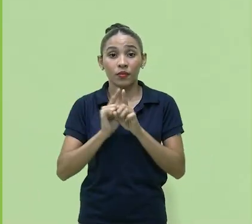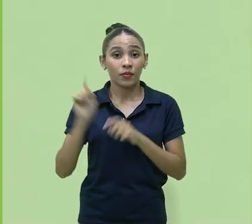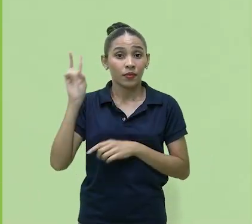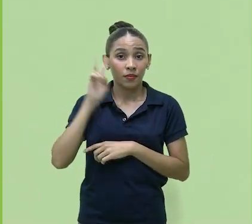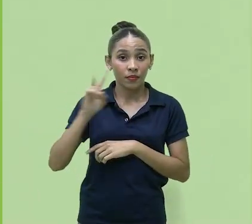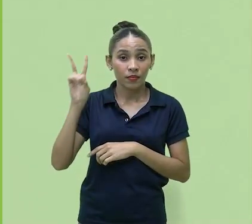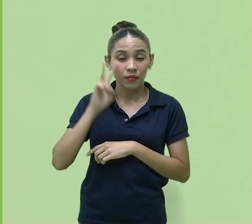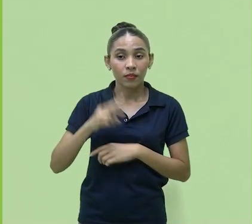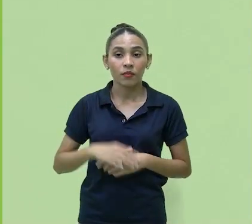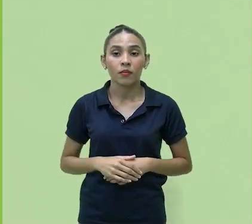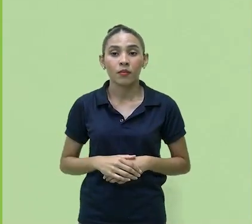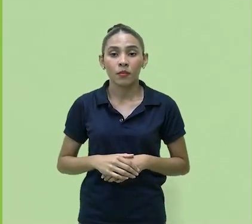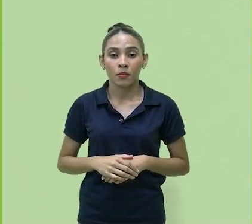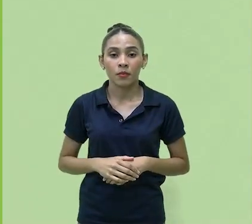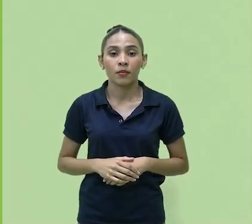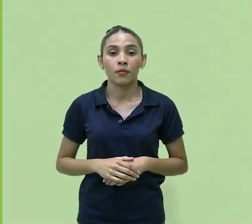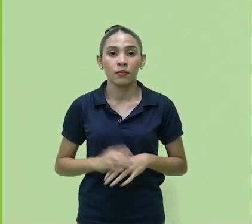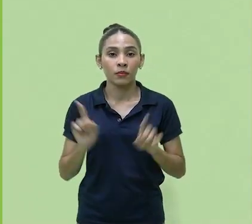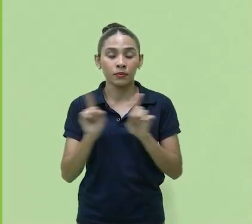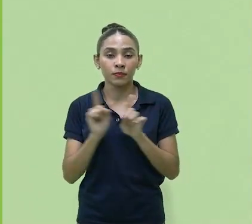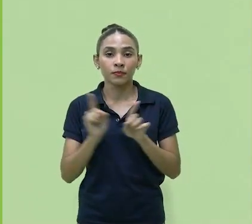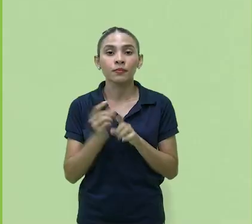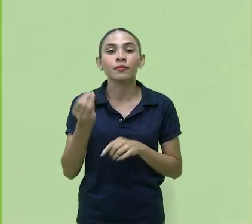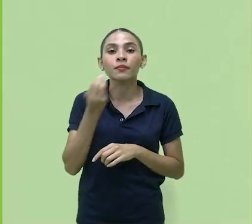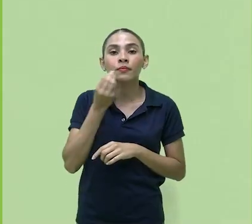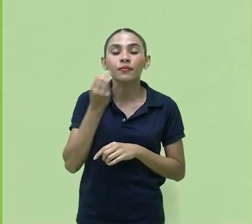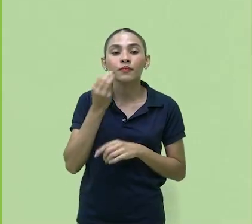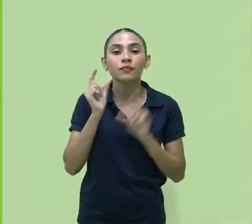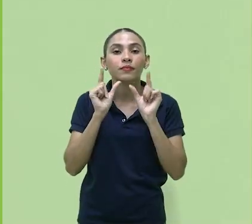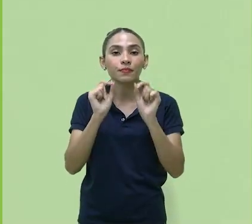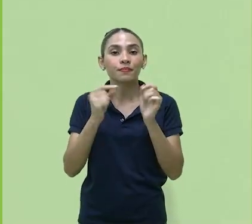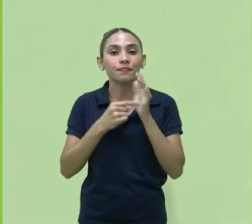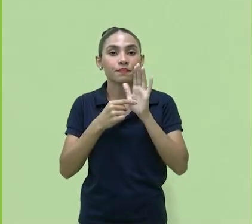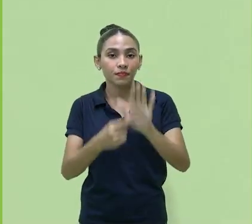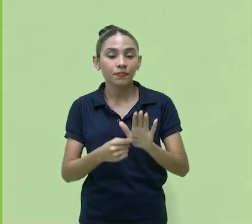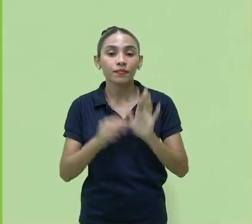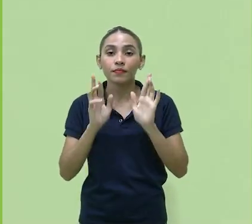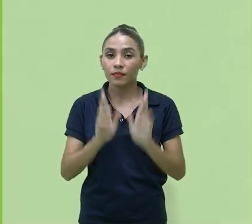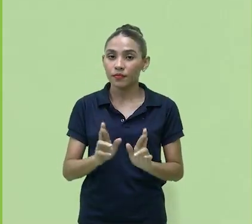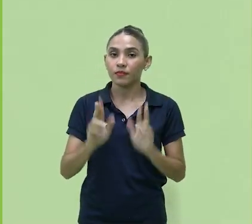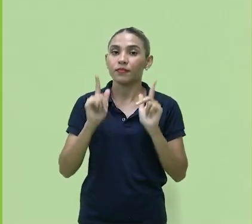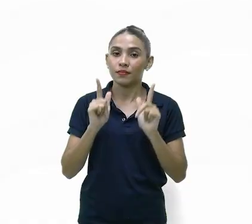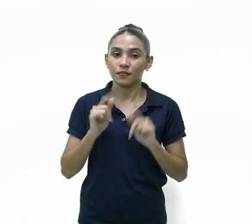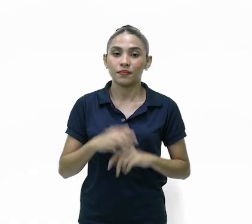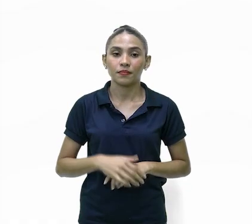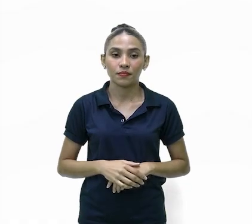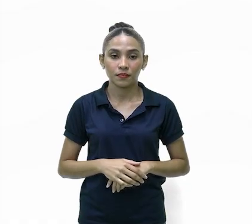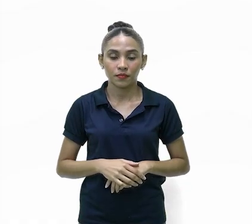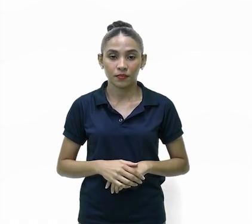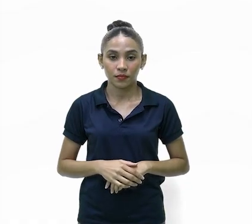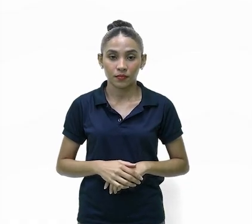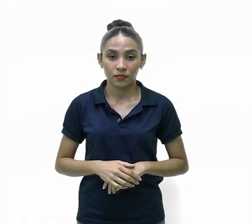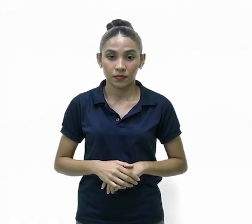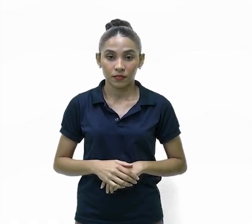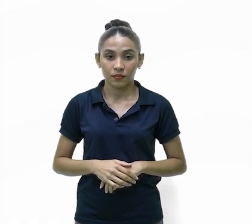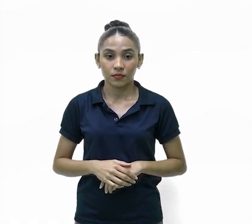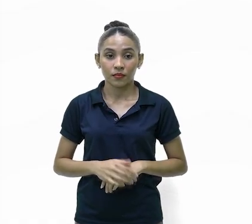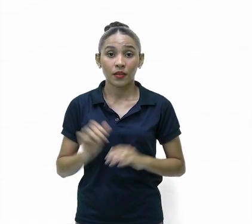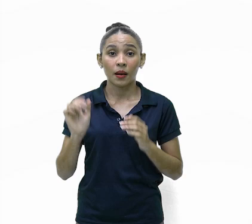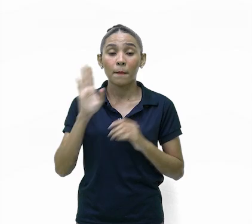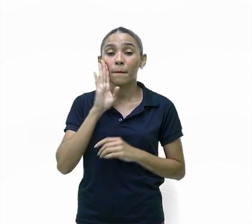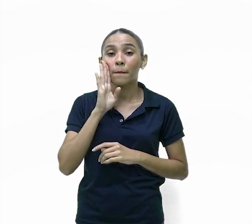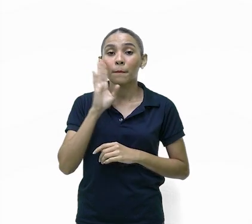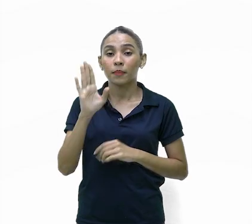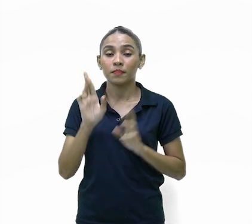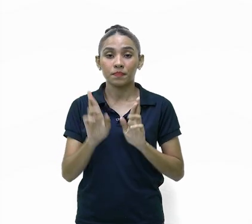recordar elas, né, e tentar aqui mostrar para vocês a diferença entre uma e outra. A